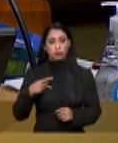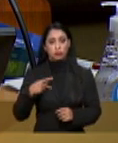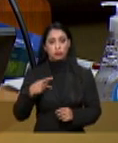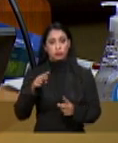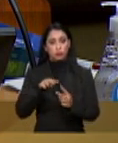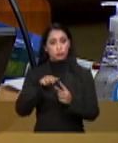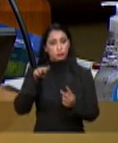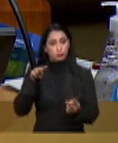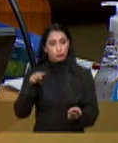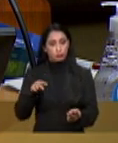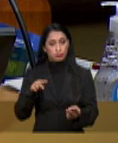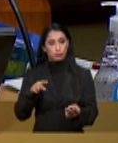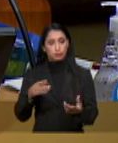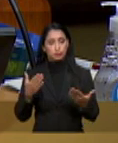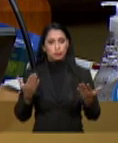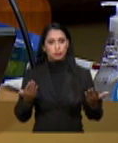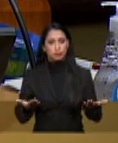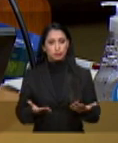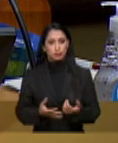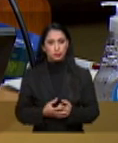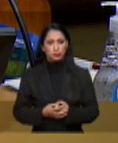virtual. Permitam-me